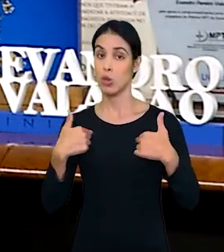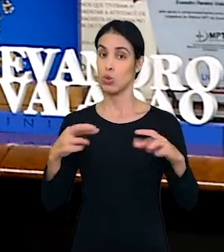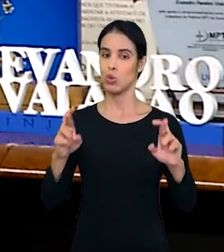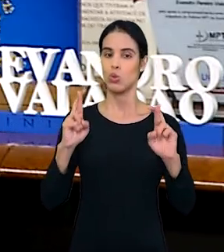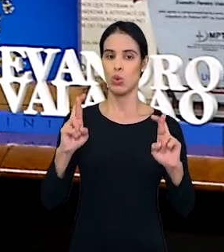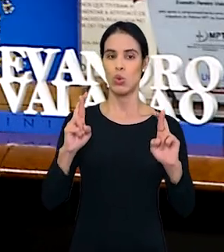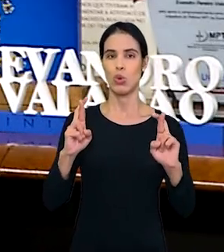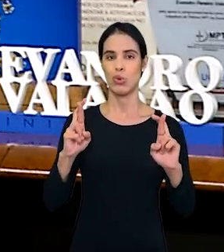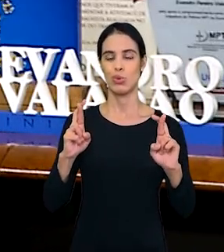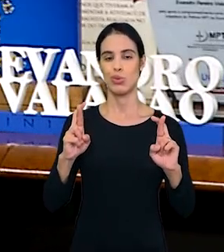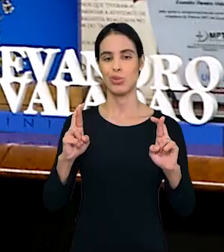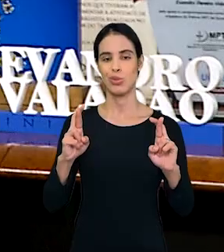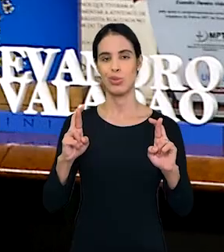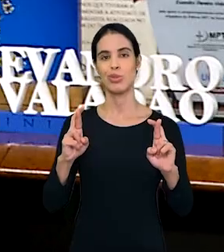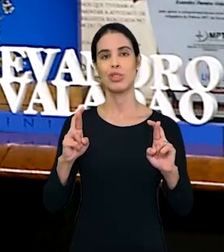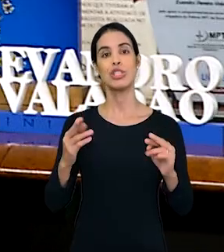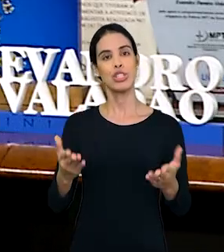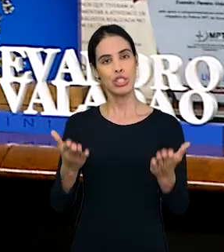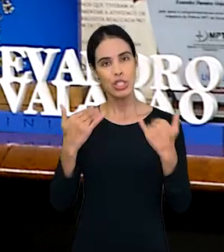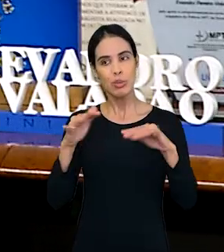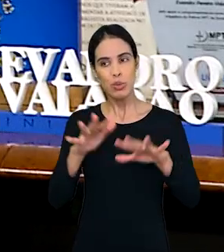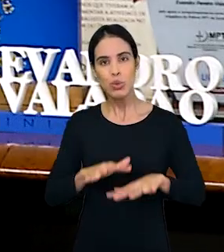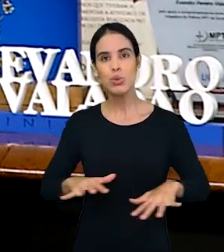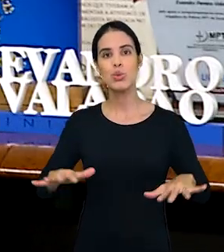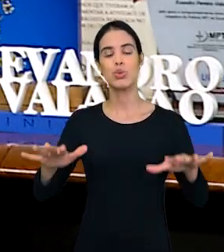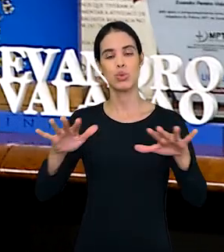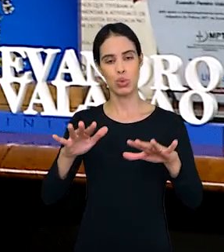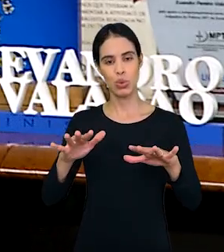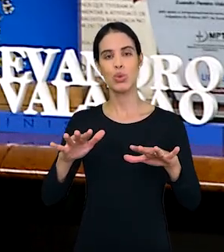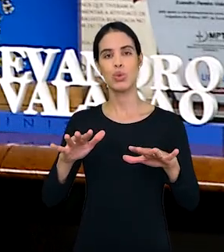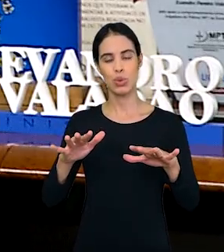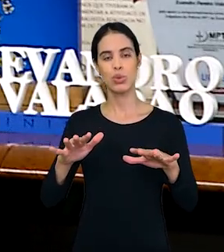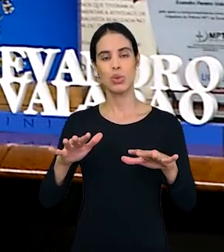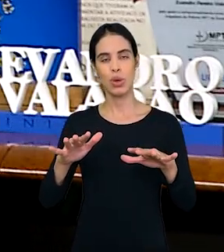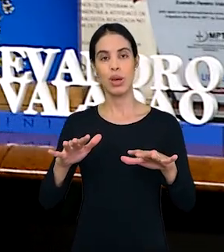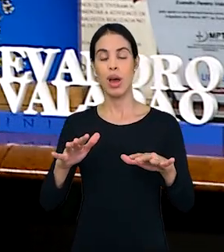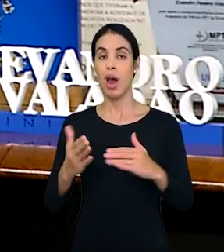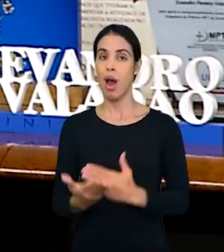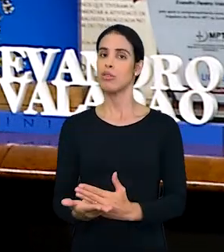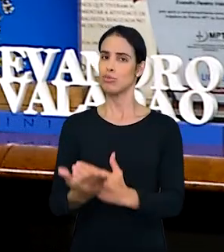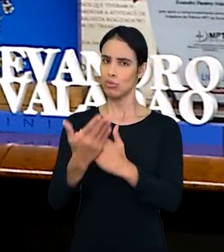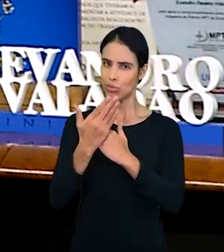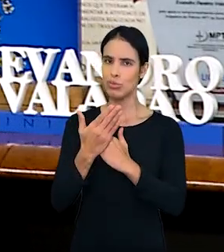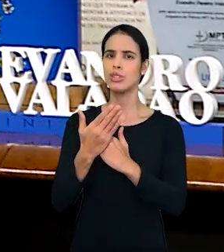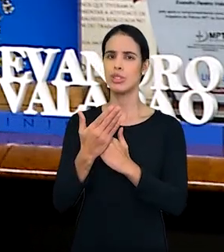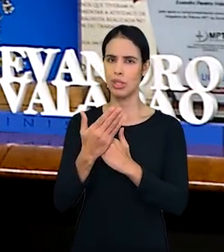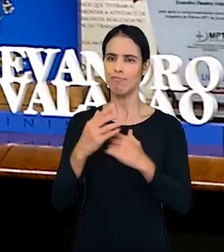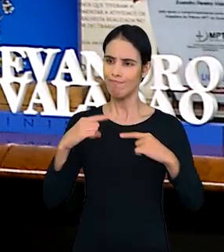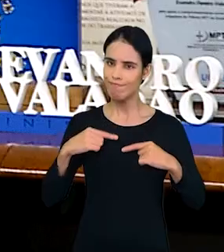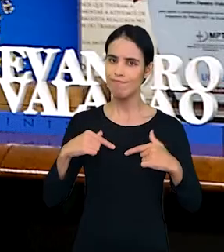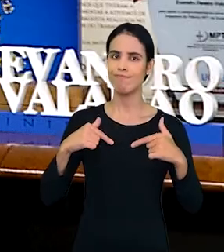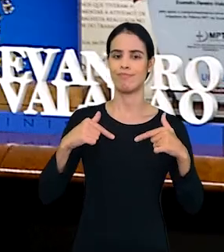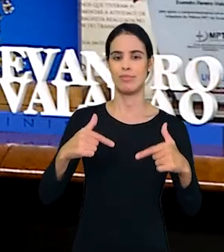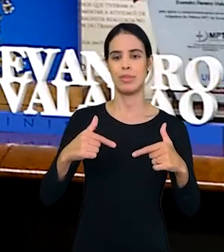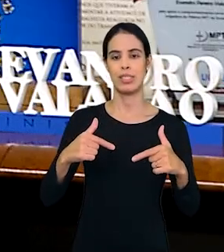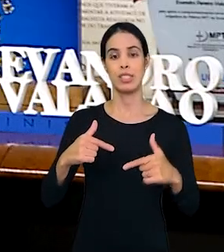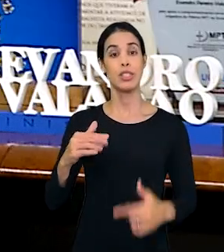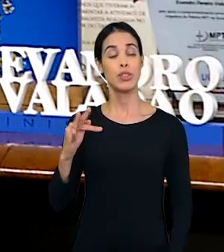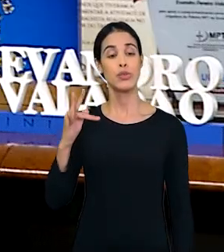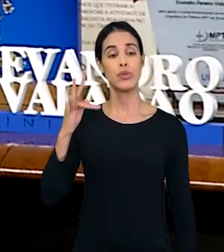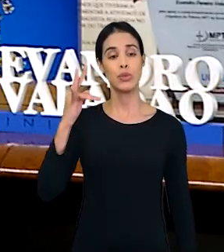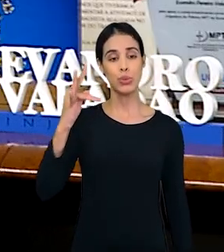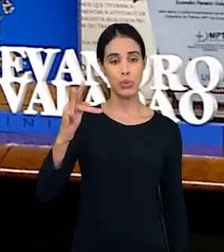né, que venham nos ajudar nesse compromisso e que em tempo, quiçá breve,